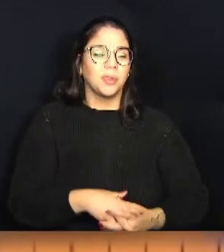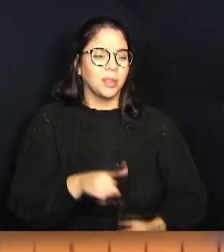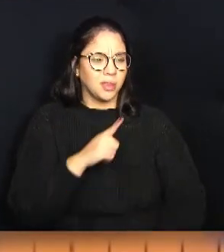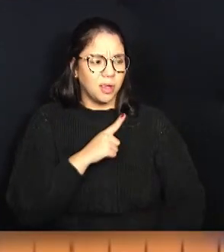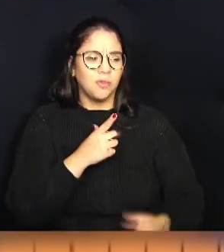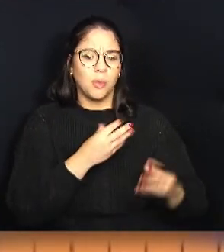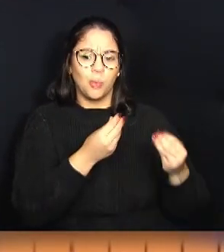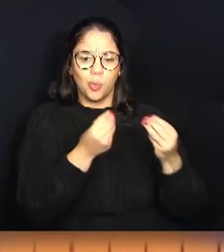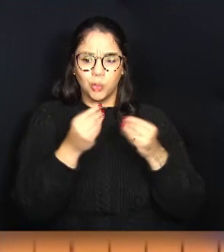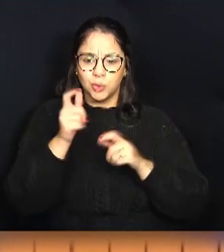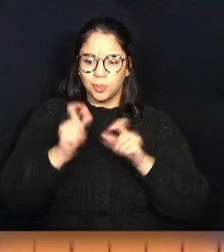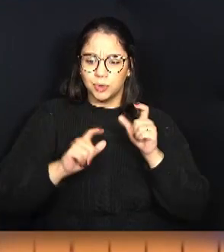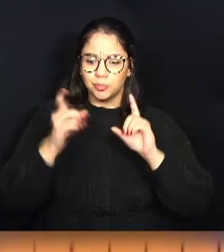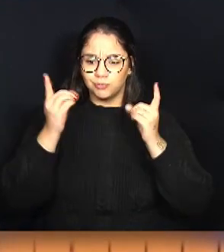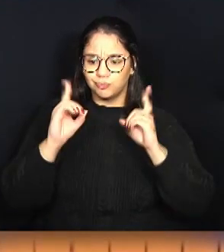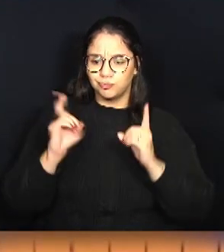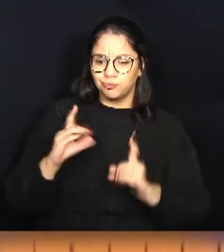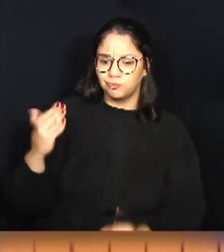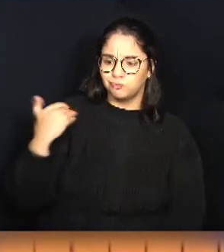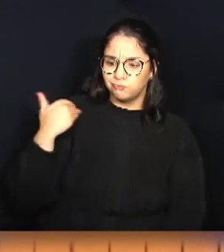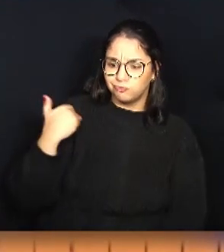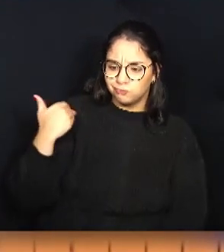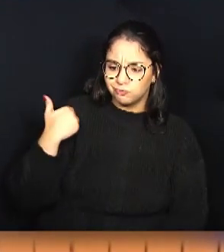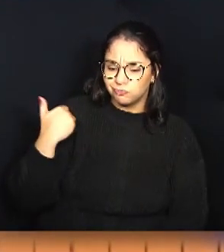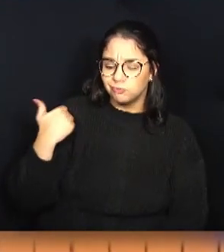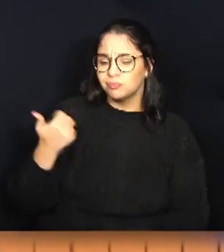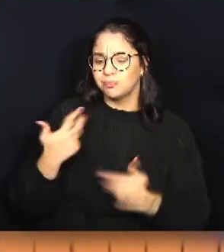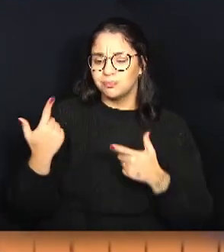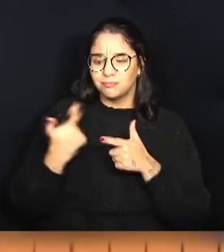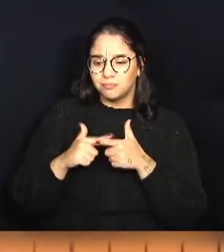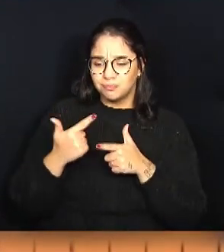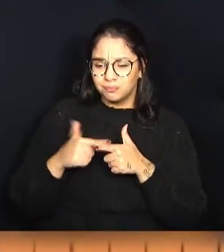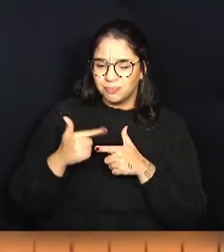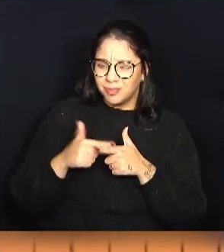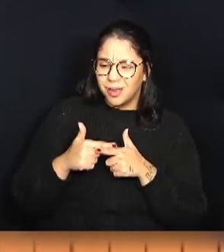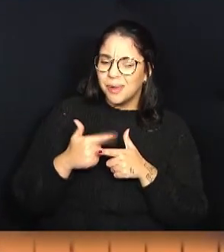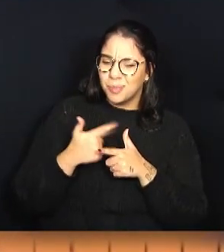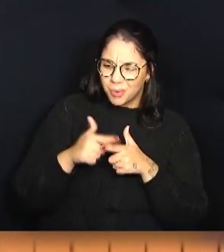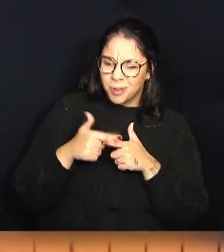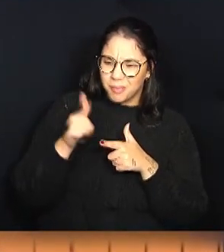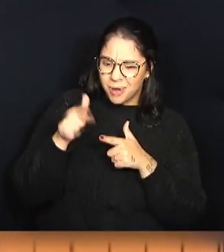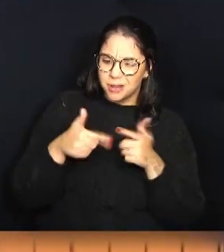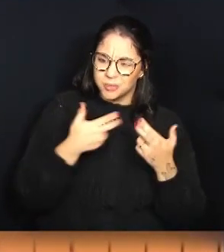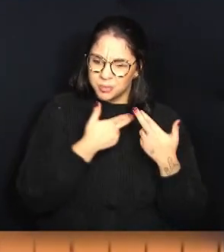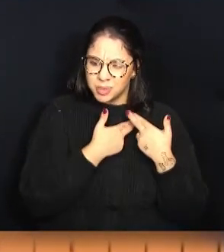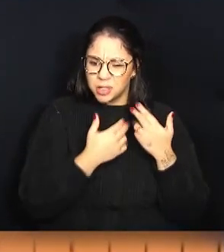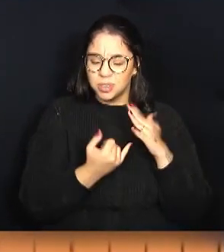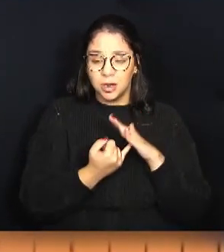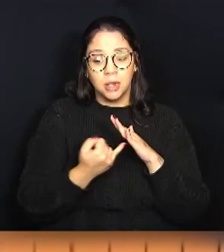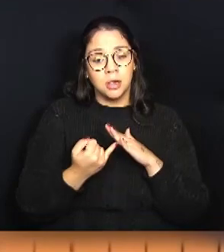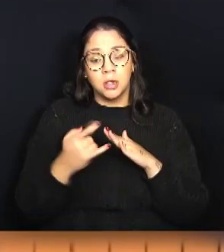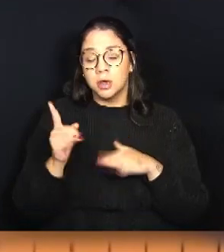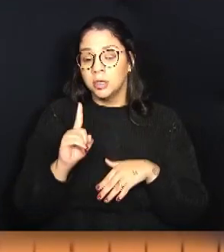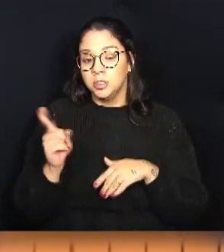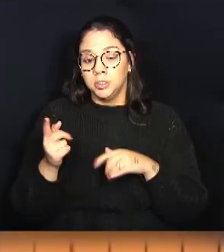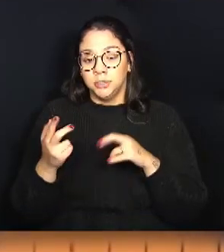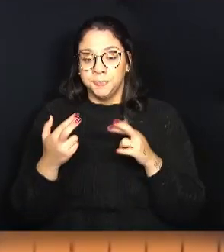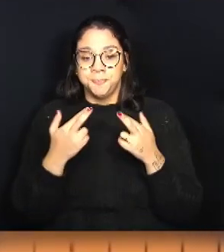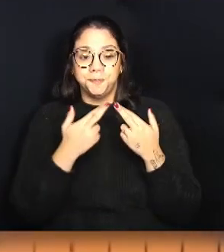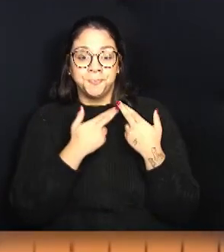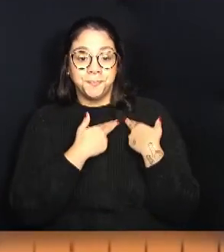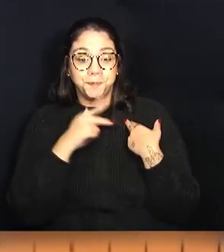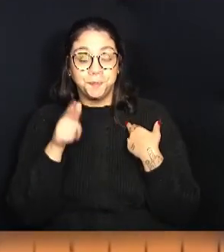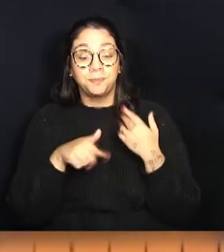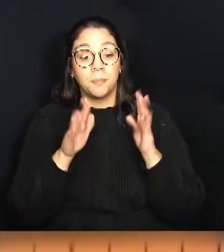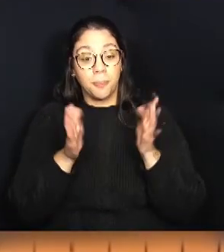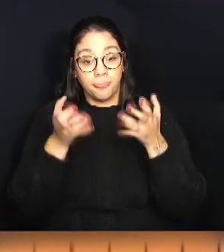com deficiência nos procurando com vários problemas. E eu sei que o problema não é da entidade. Muitas vezes o problema vem daquilo que eu